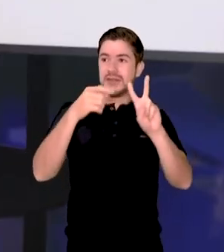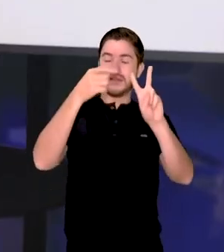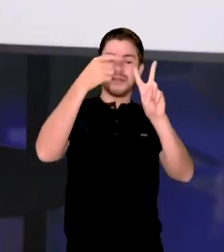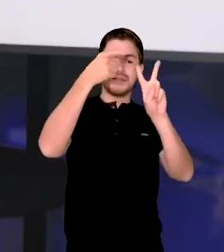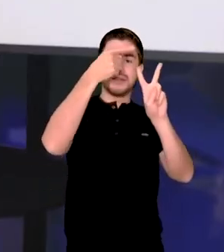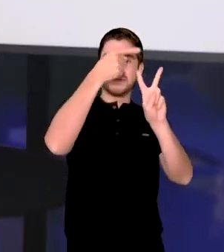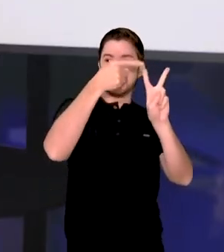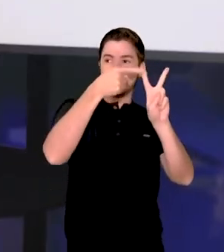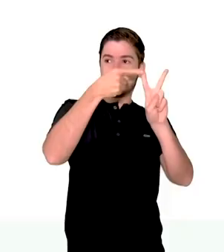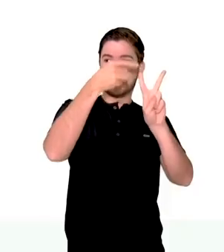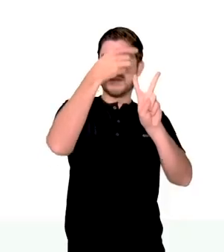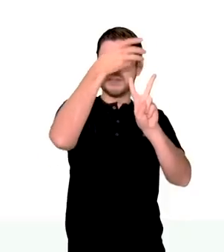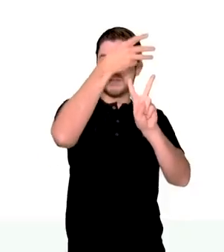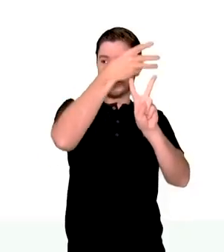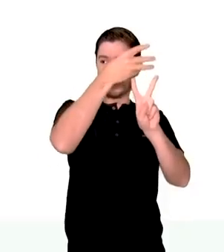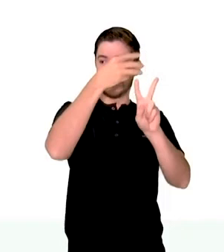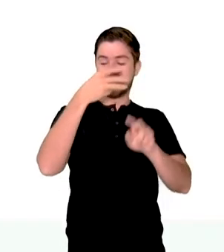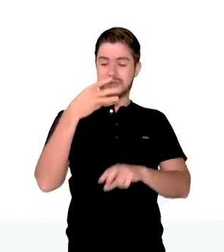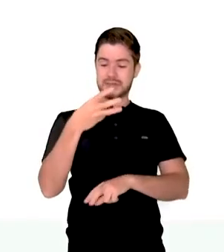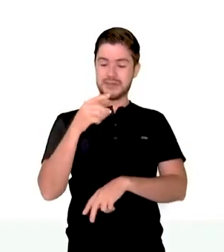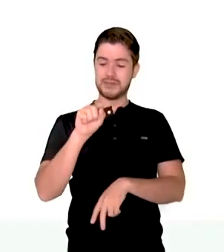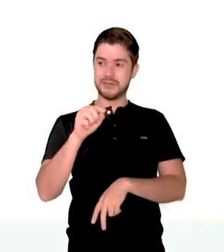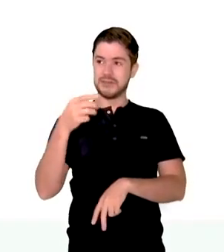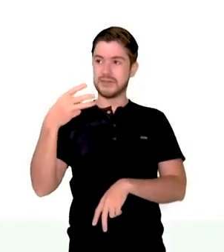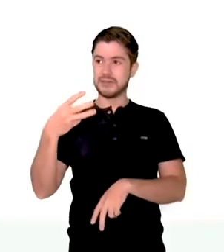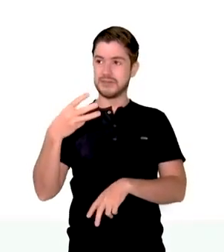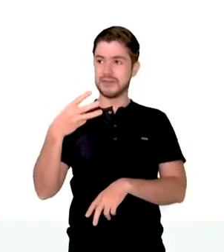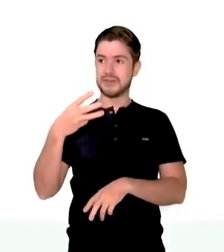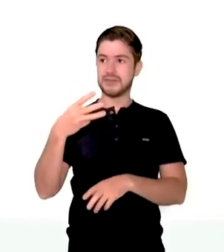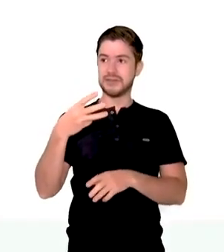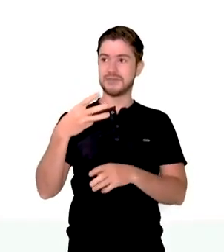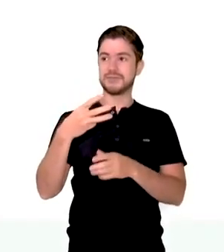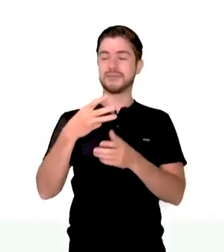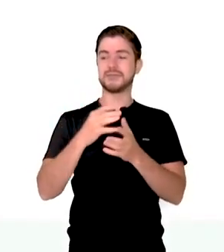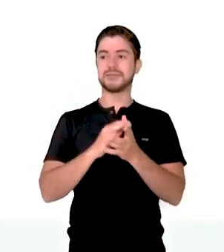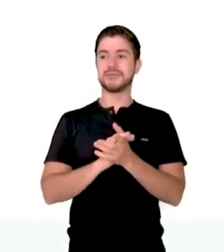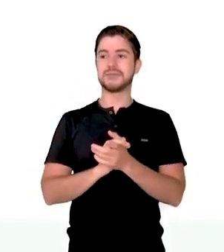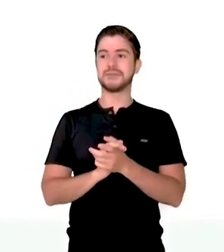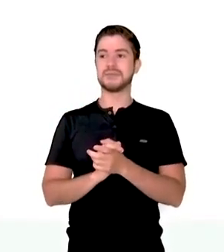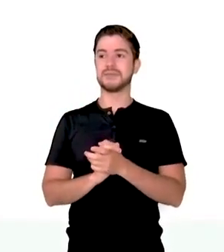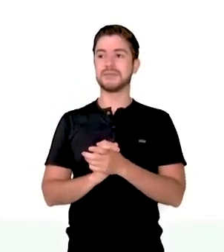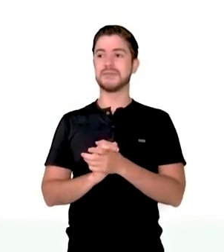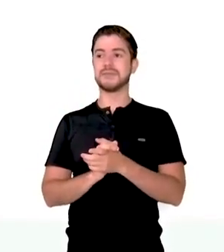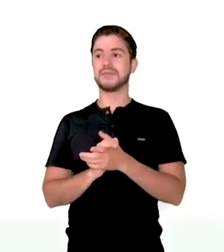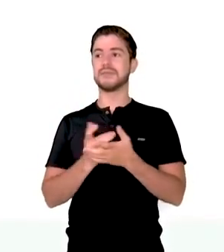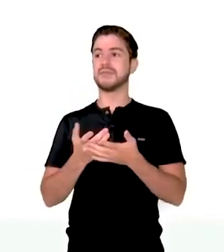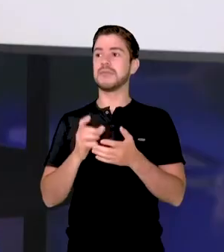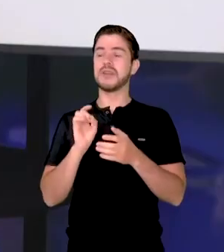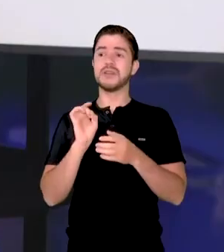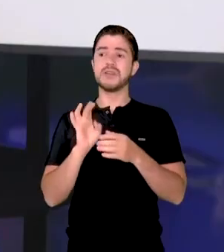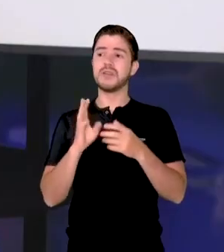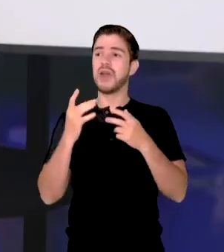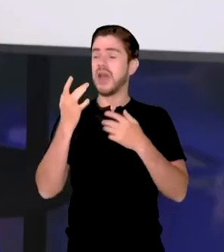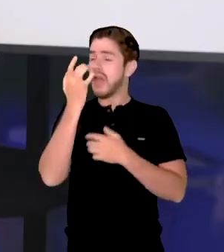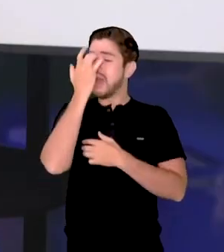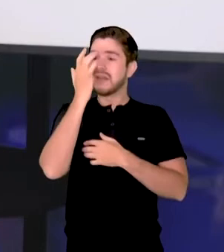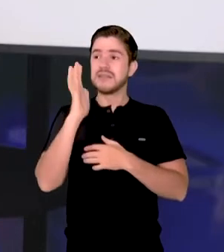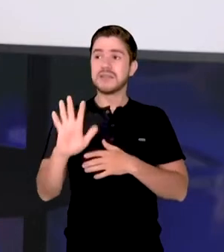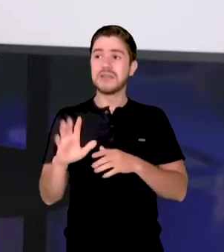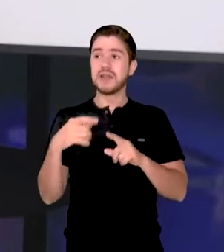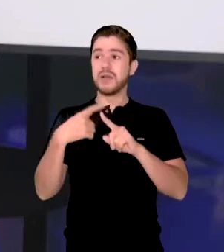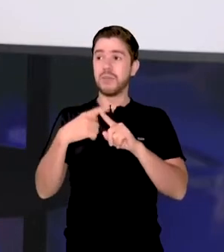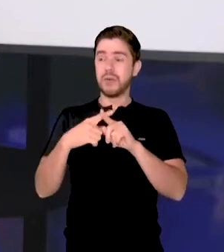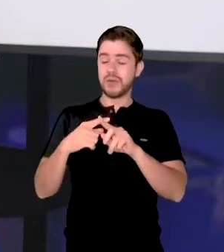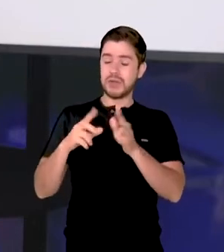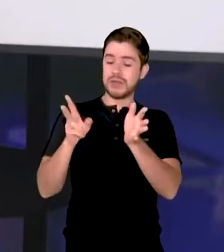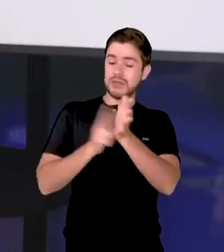feiosa que a raiz a 12ª de 3 elevado a oitava na verdade é apenas uma raiz cúbica